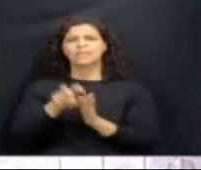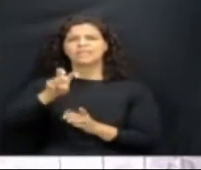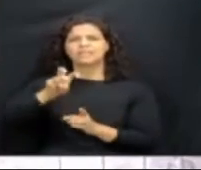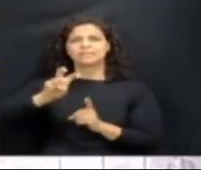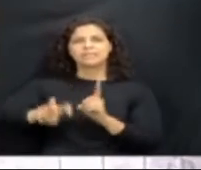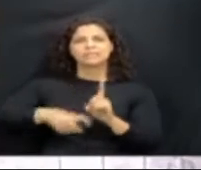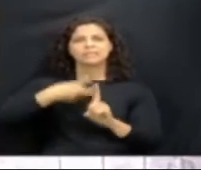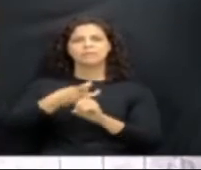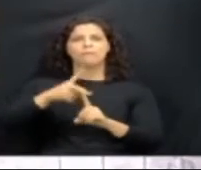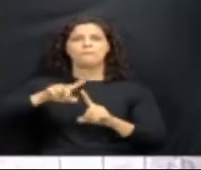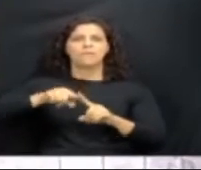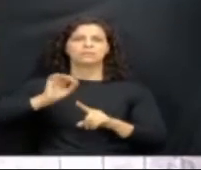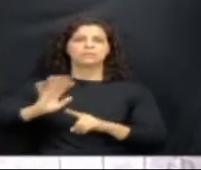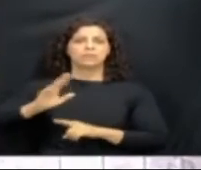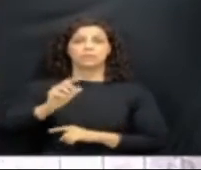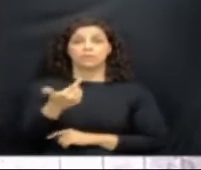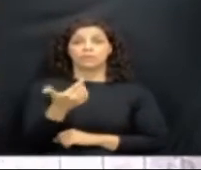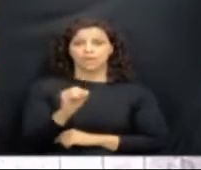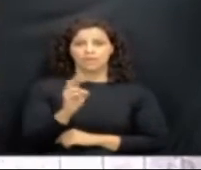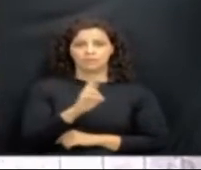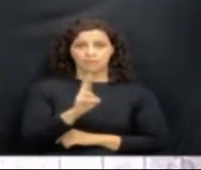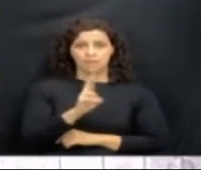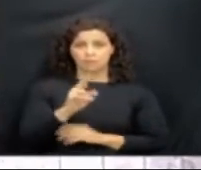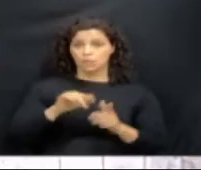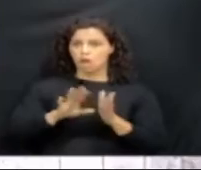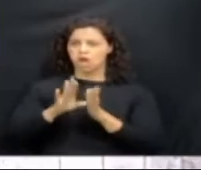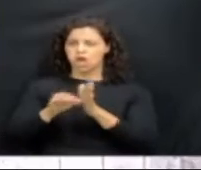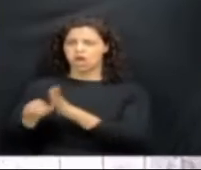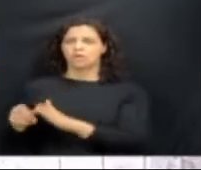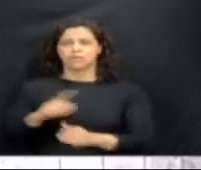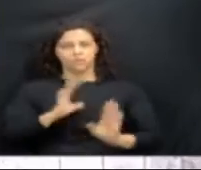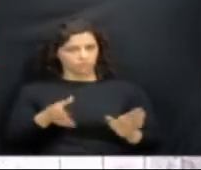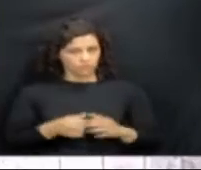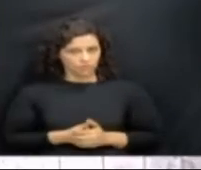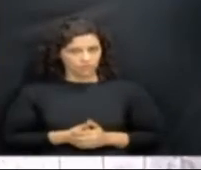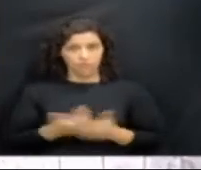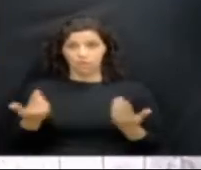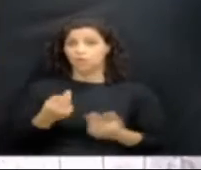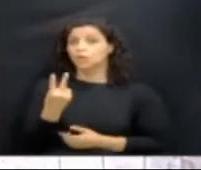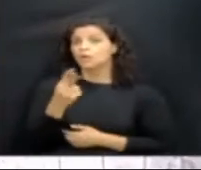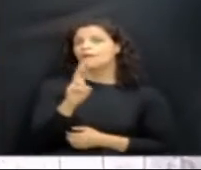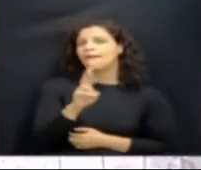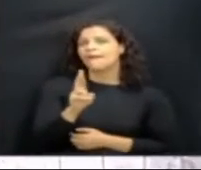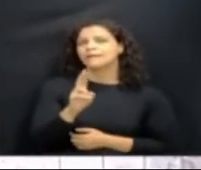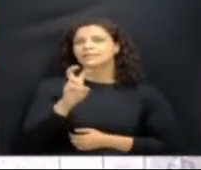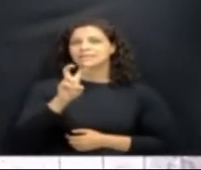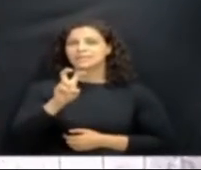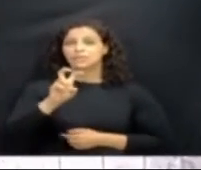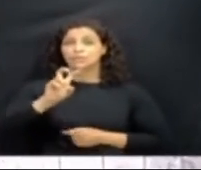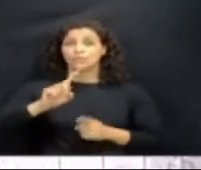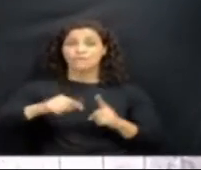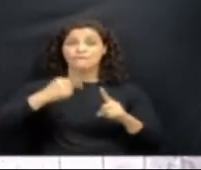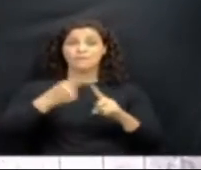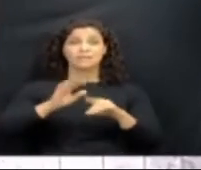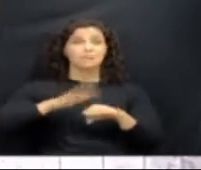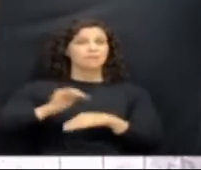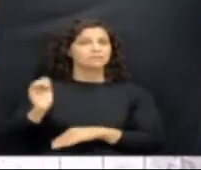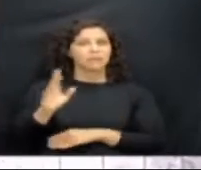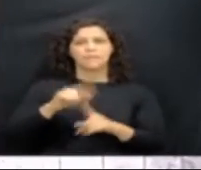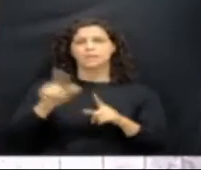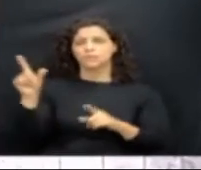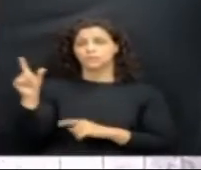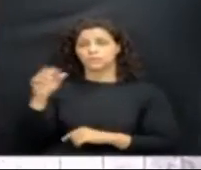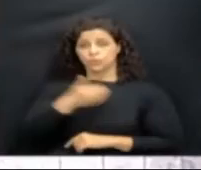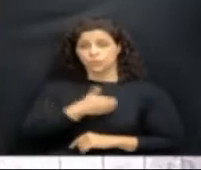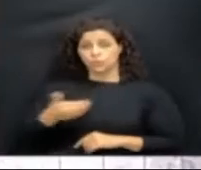mais caro. Custa hoje 10, fruto de roubo. Era para ser 2, porque é 5 vezes mais caro. Mas o governo quer baixar